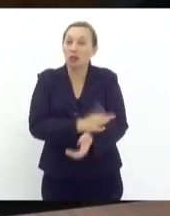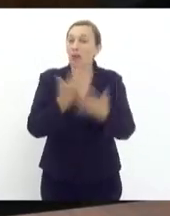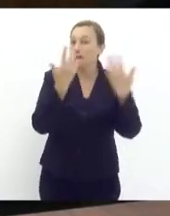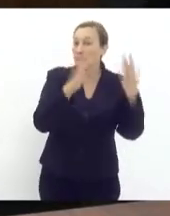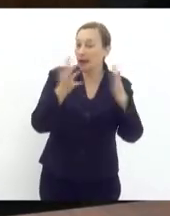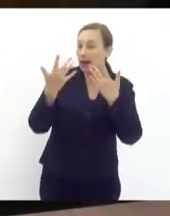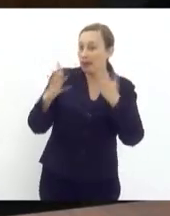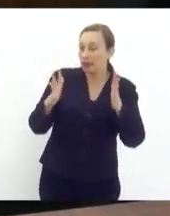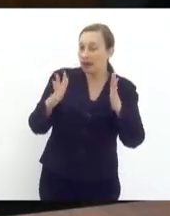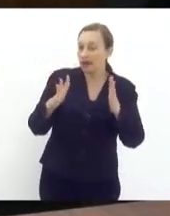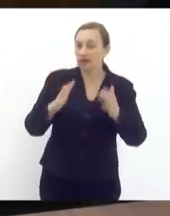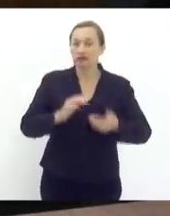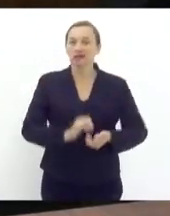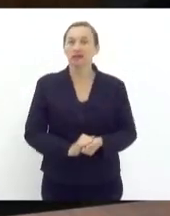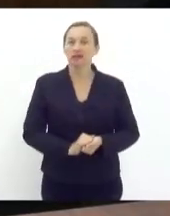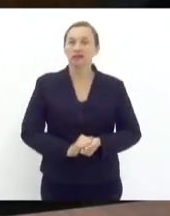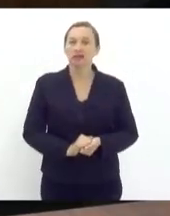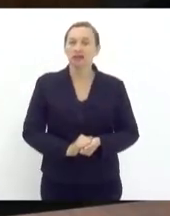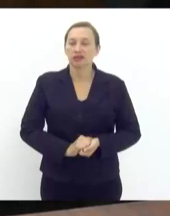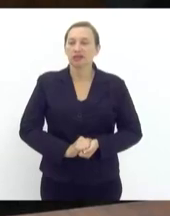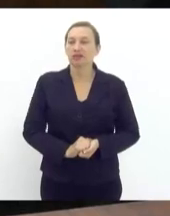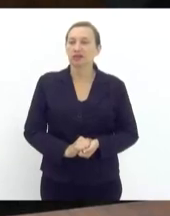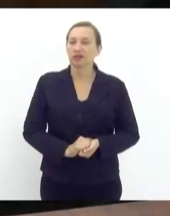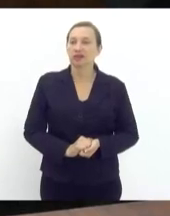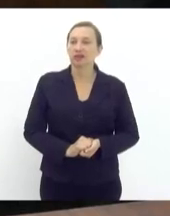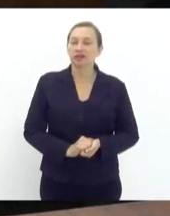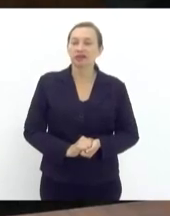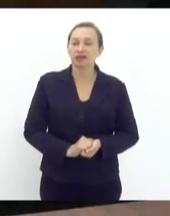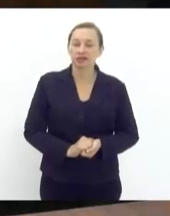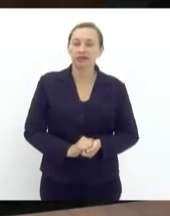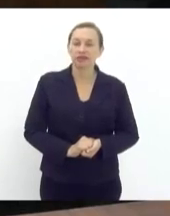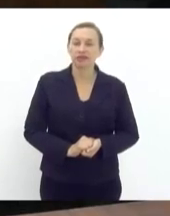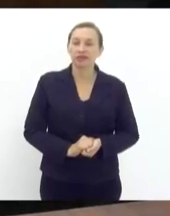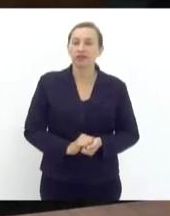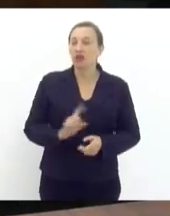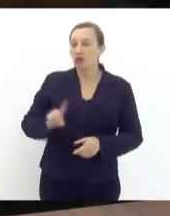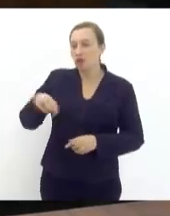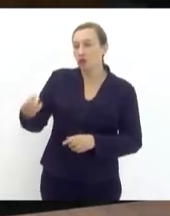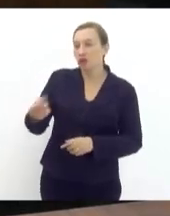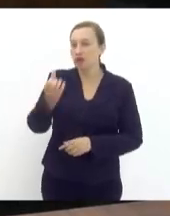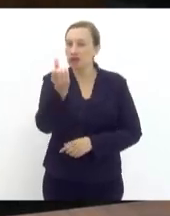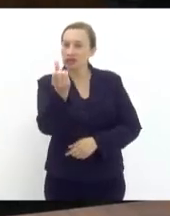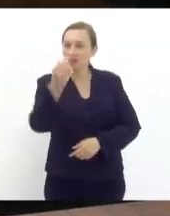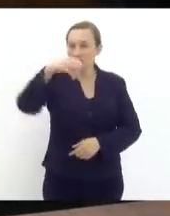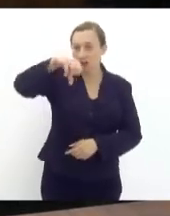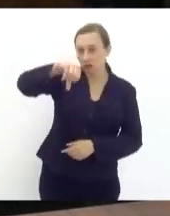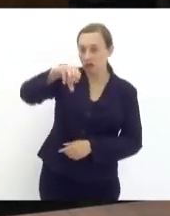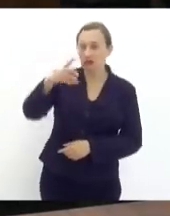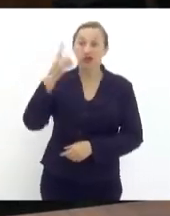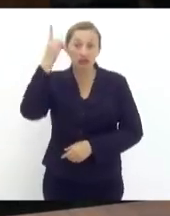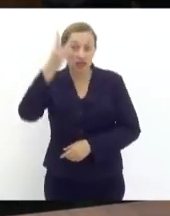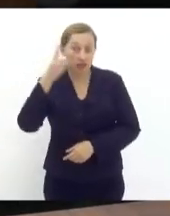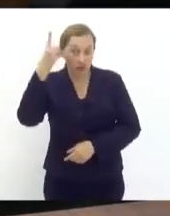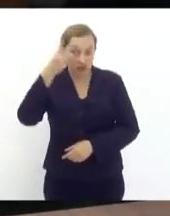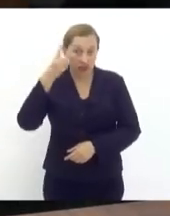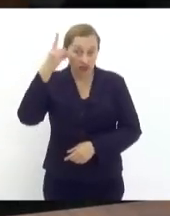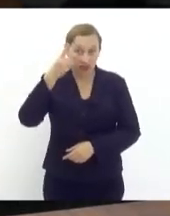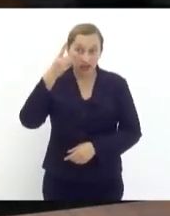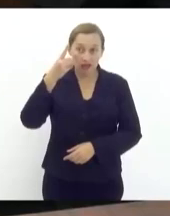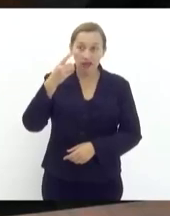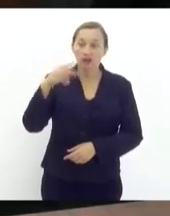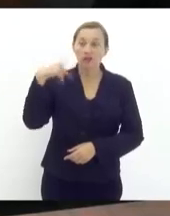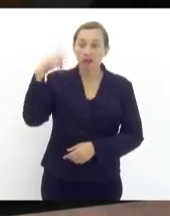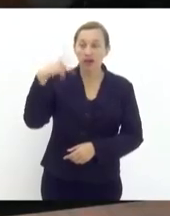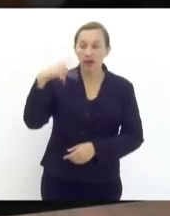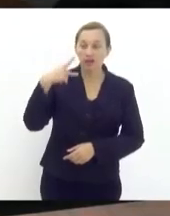ao especialmente ao professor Josemar Mas aos outros 69 deputados ao Parlamento Fluminense que hoje